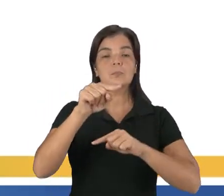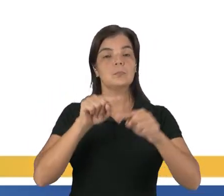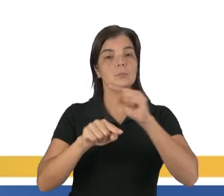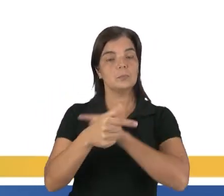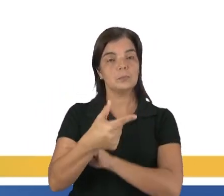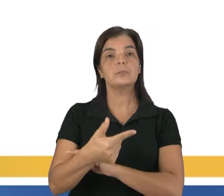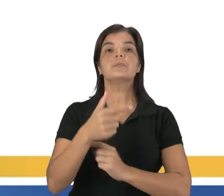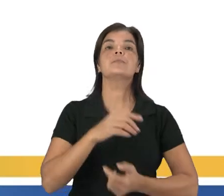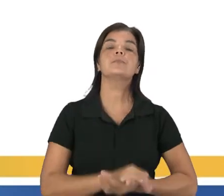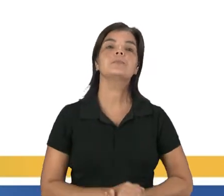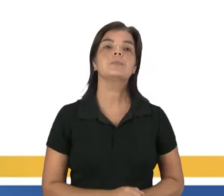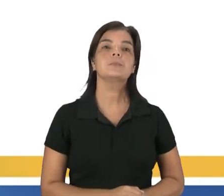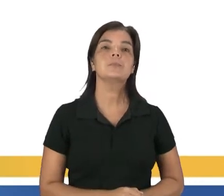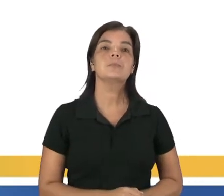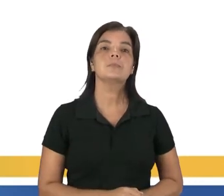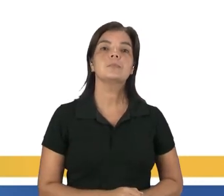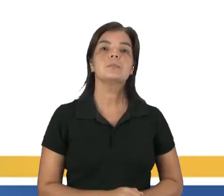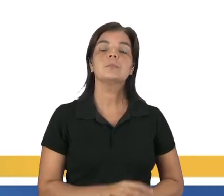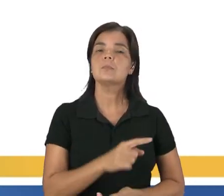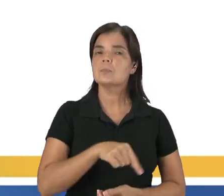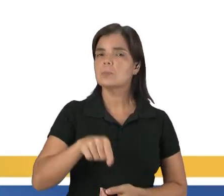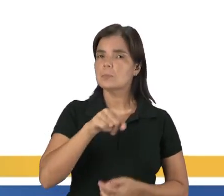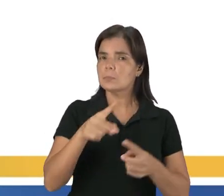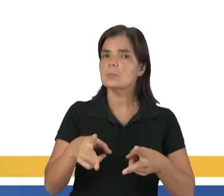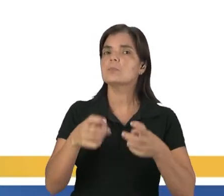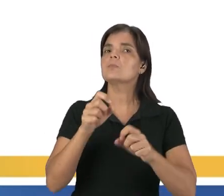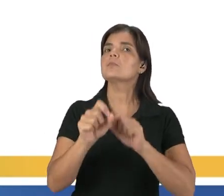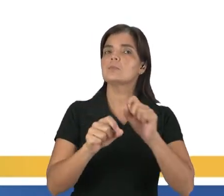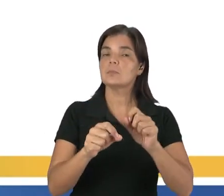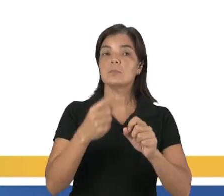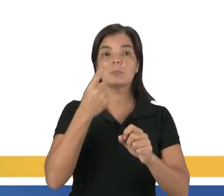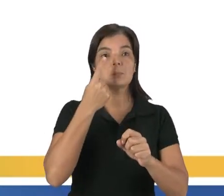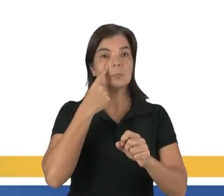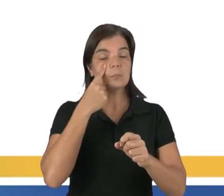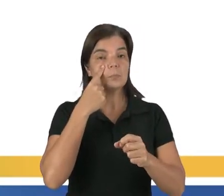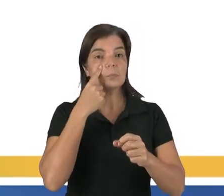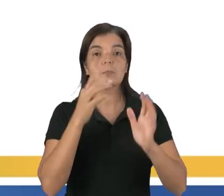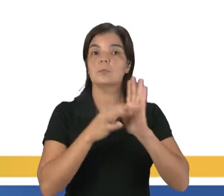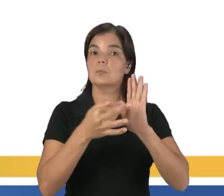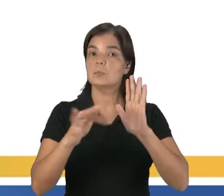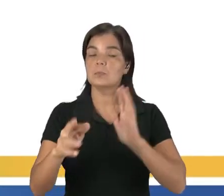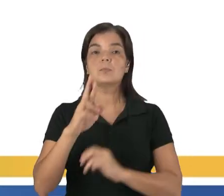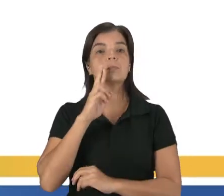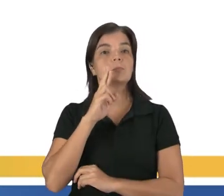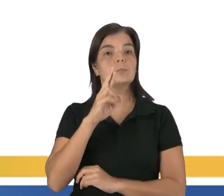dividindo por 2, tá ok? Então você percebe que é o quê? Vê o elemento, colocou na fórmula